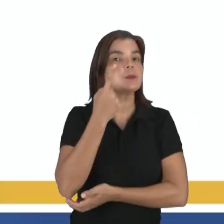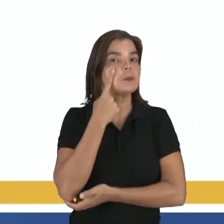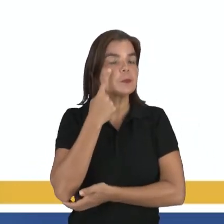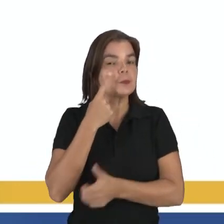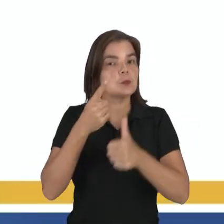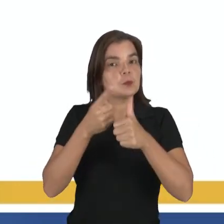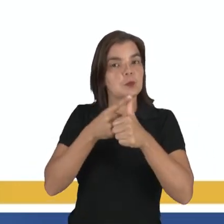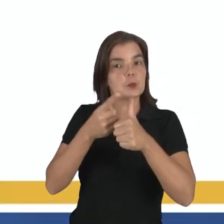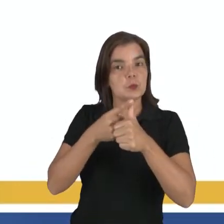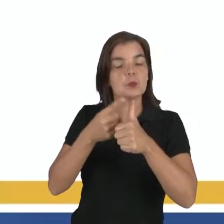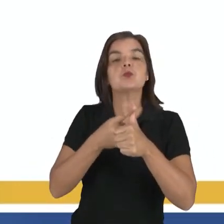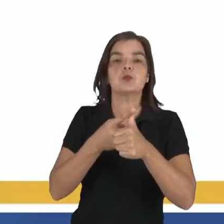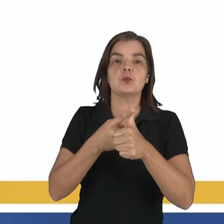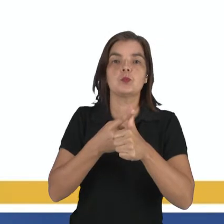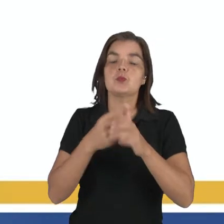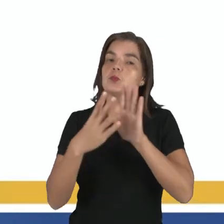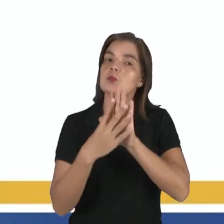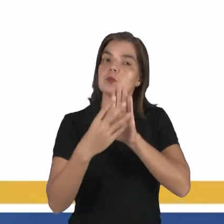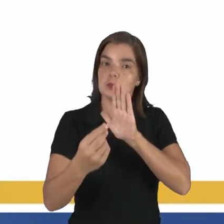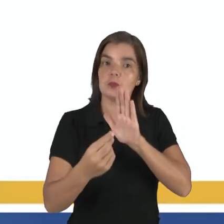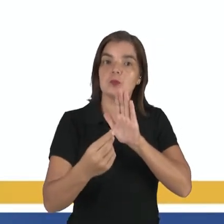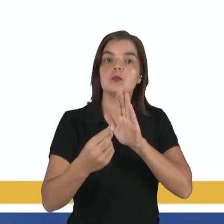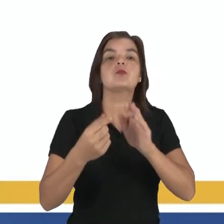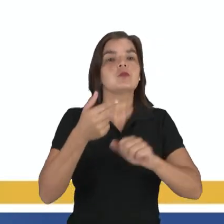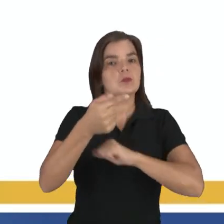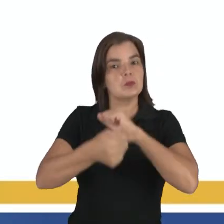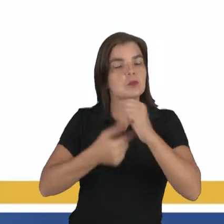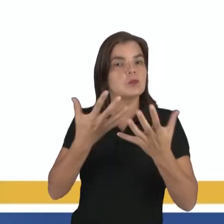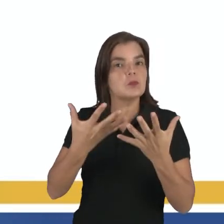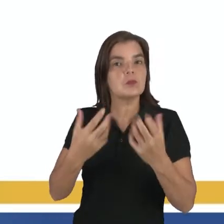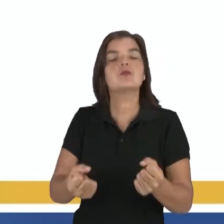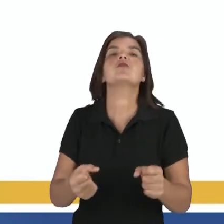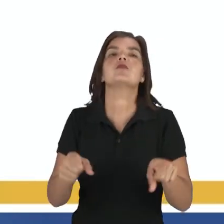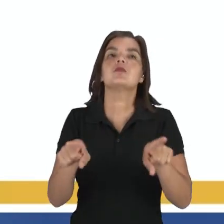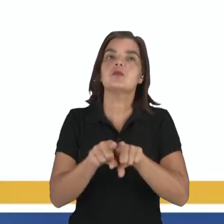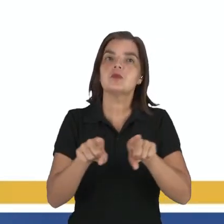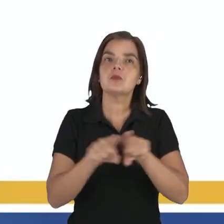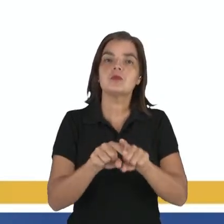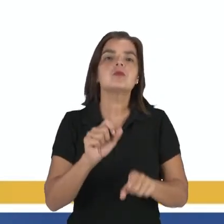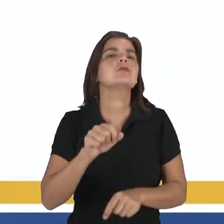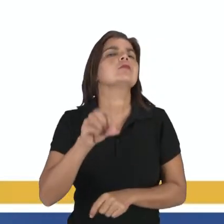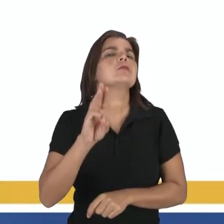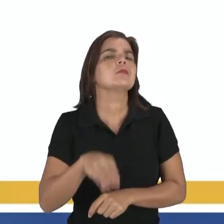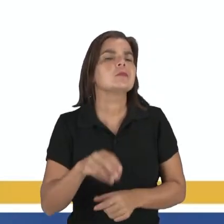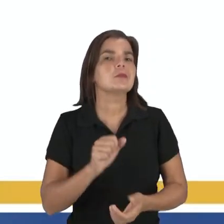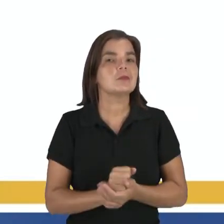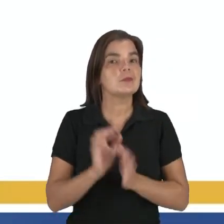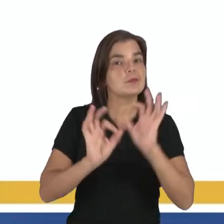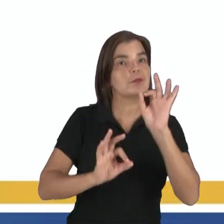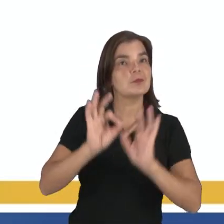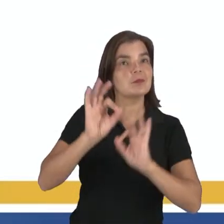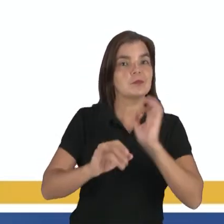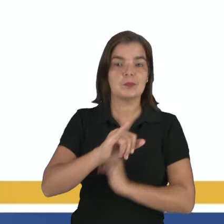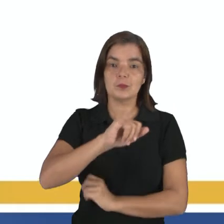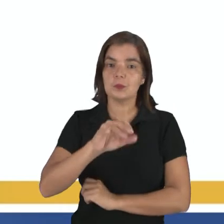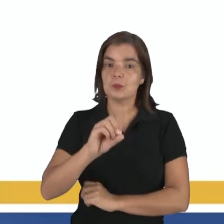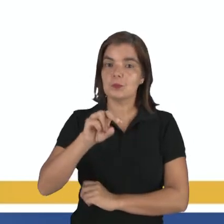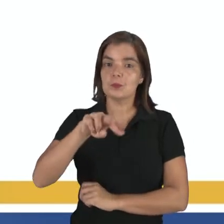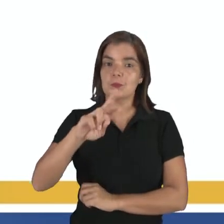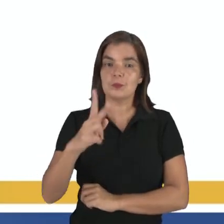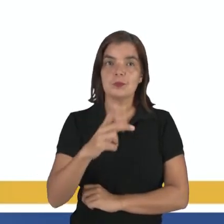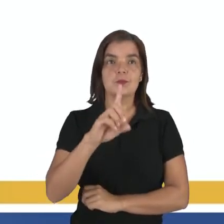que o primeiro modelo atômico a ser aceito, ele foi feito por John